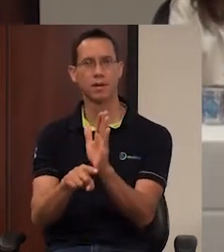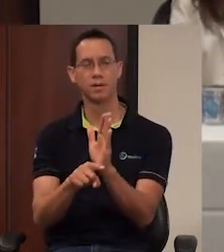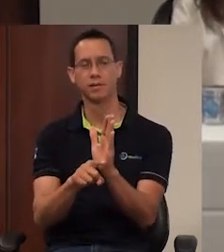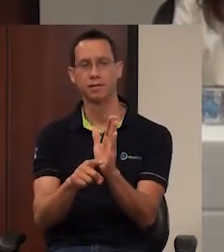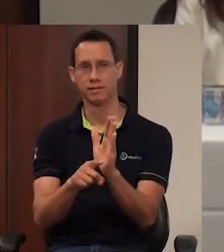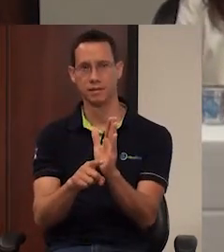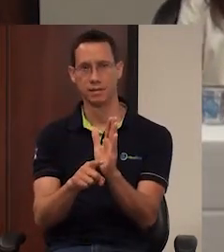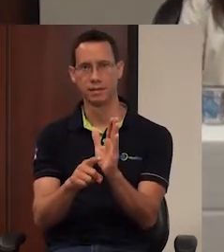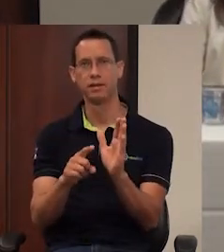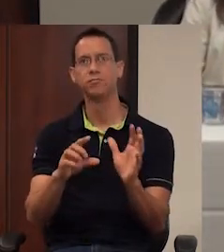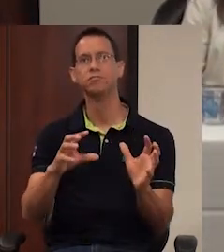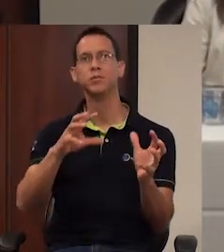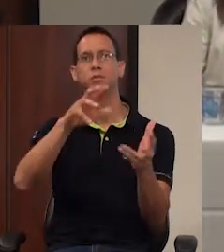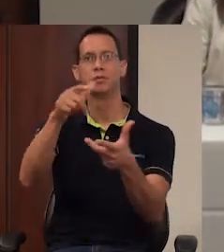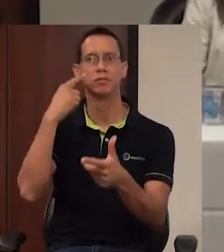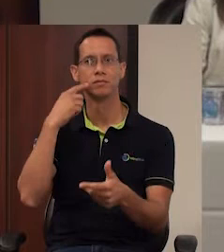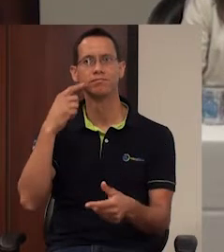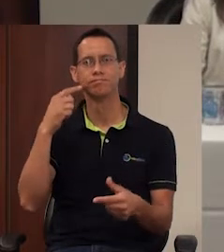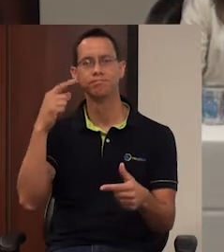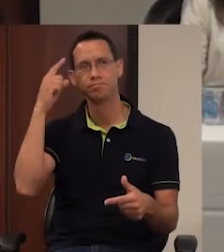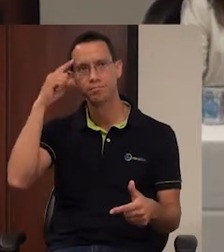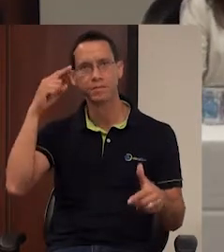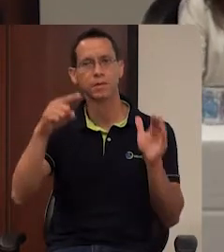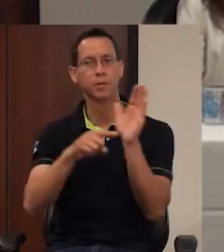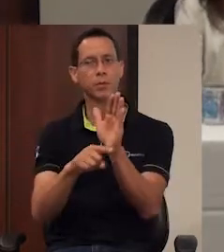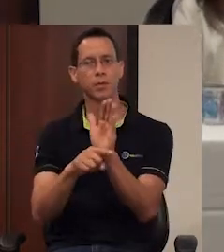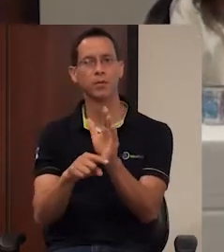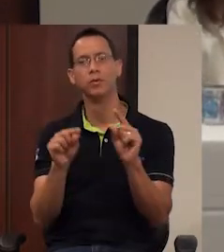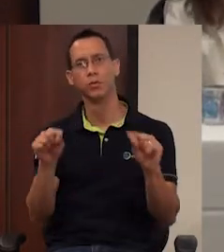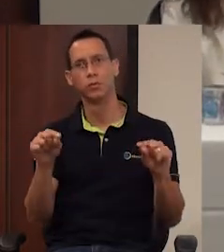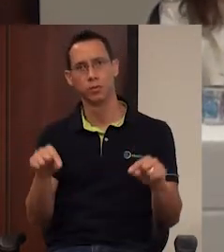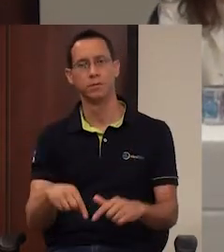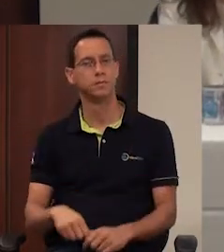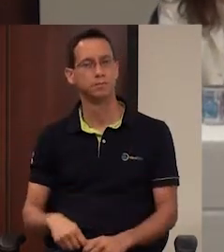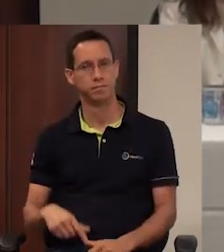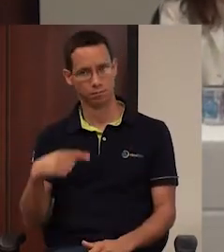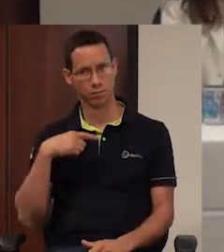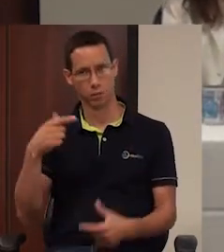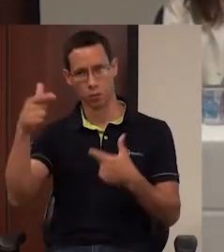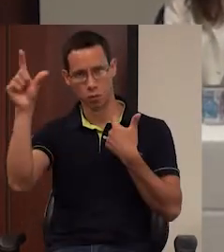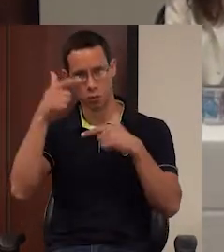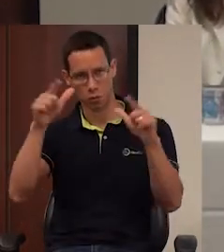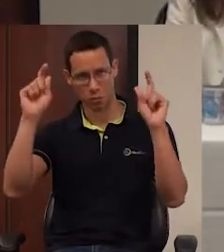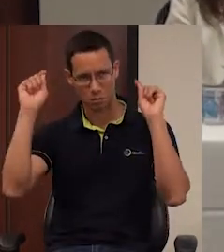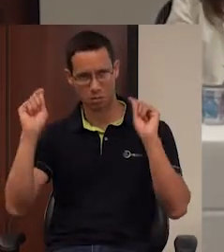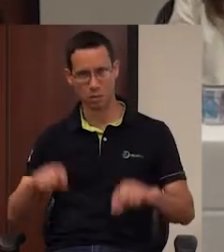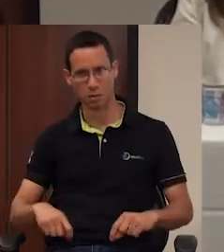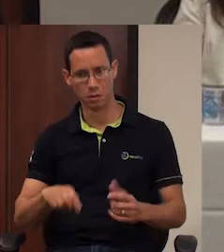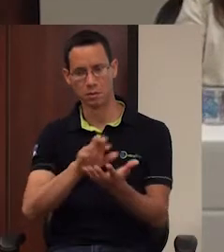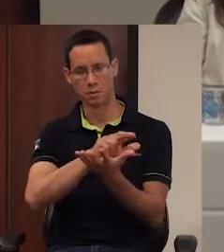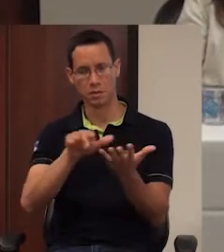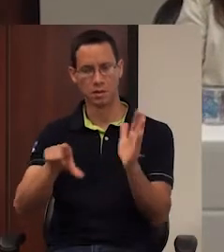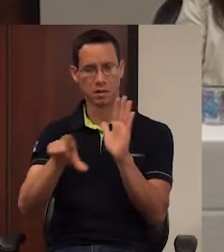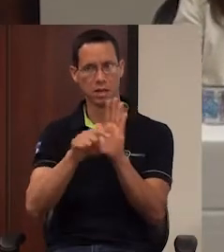Como é que no mundo se trabalha essa questão do apoio? Será que existem outras, né, possibilidades que não, como a nossa